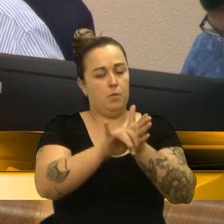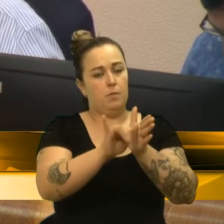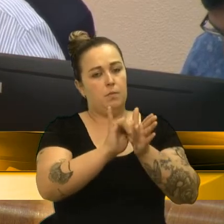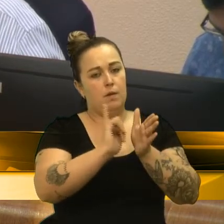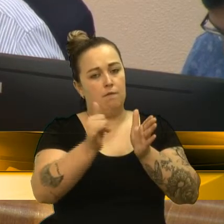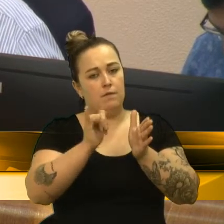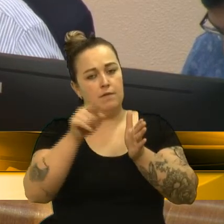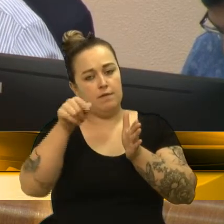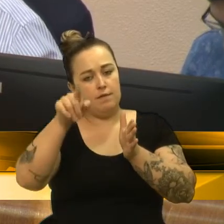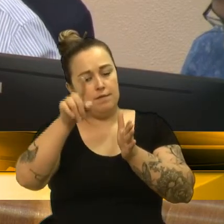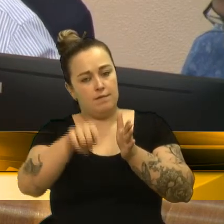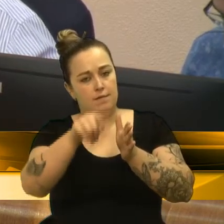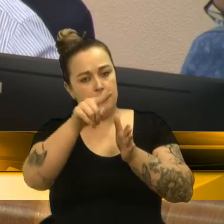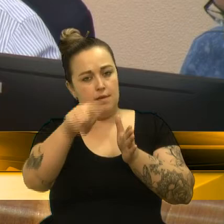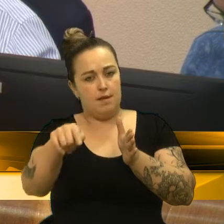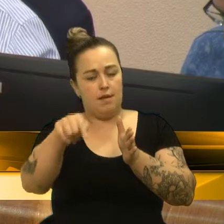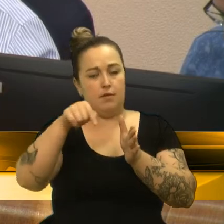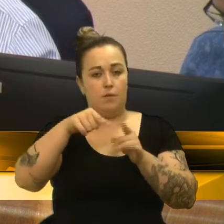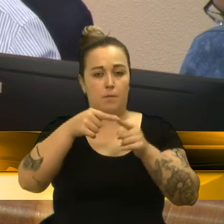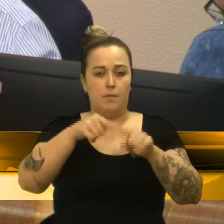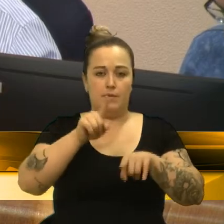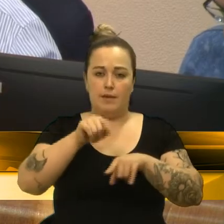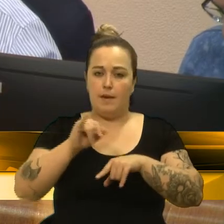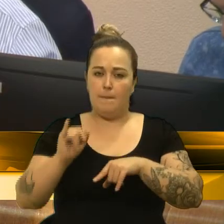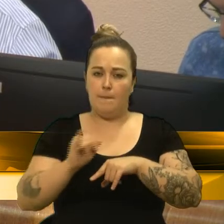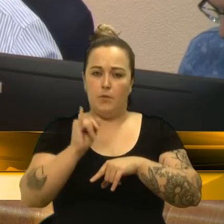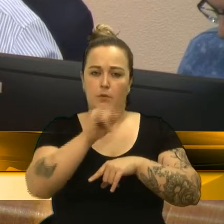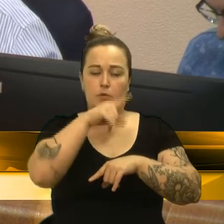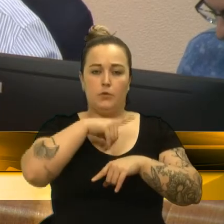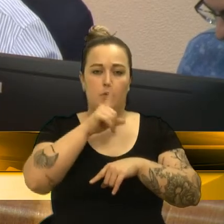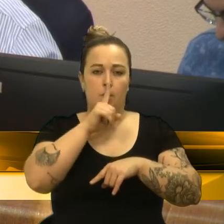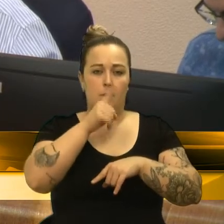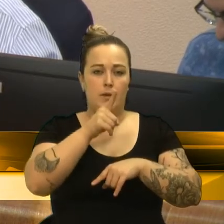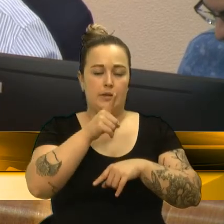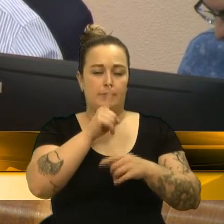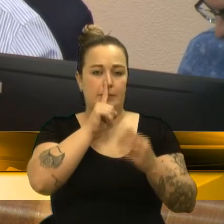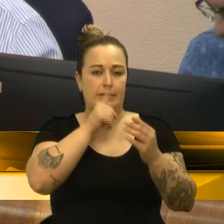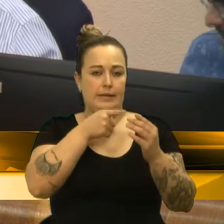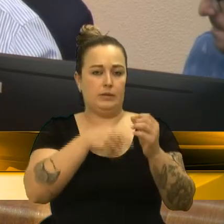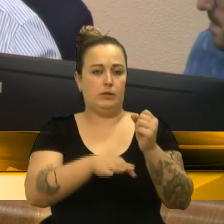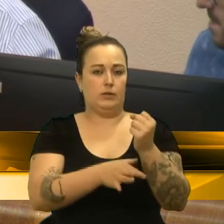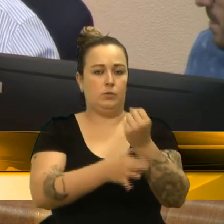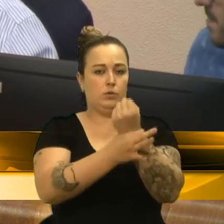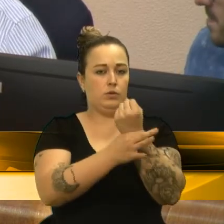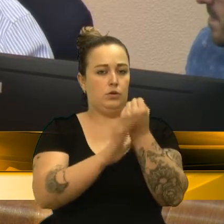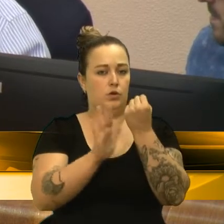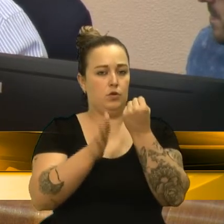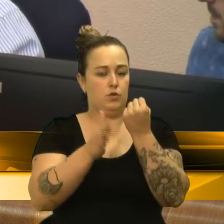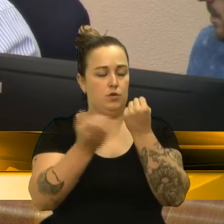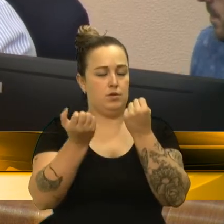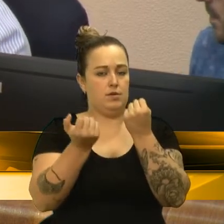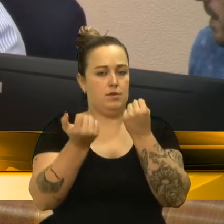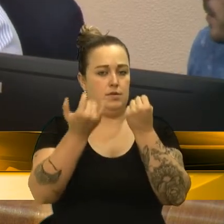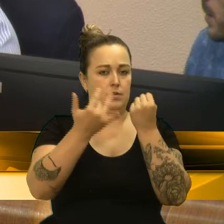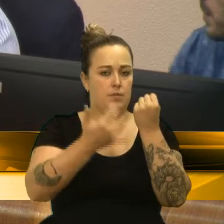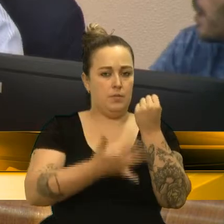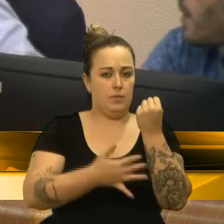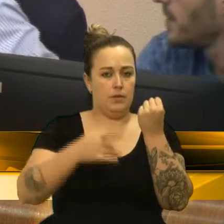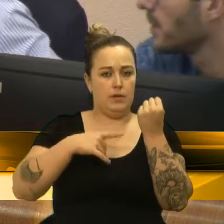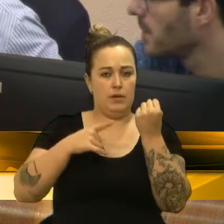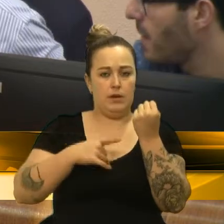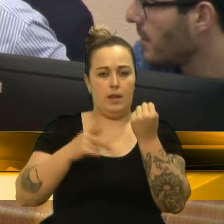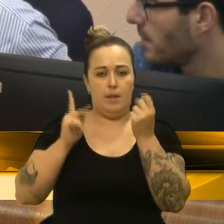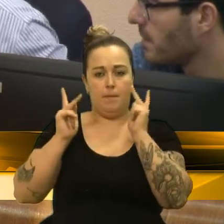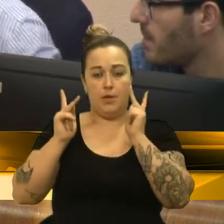8.21.7000. Mas o que importa no ponto é que, no mandato de segurança acima já citado, o denunciado defendeu a aplicação do regimento interno